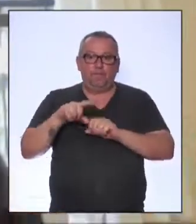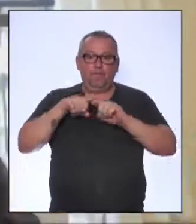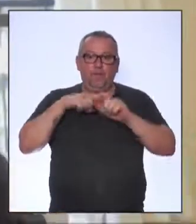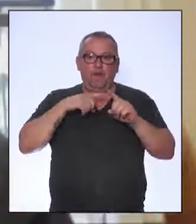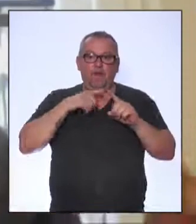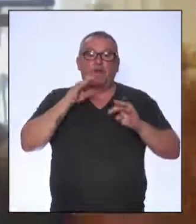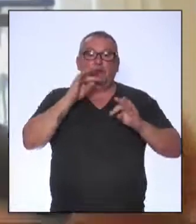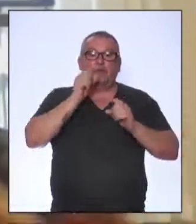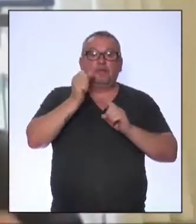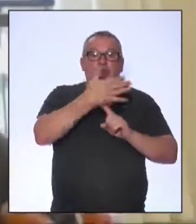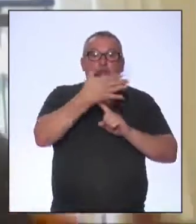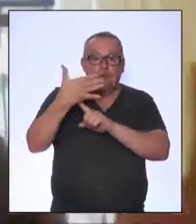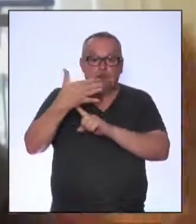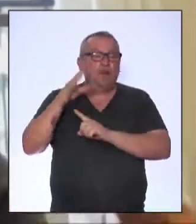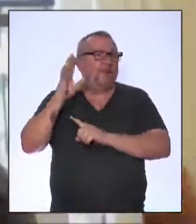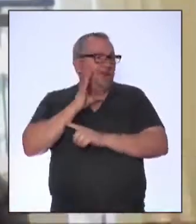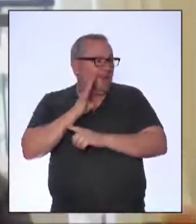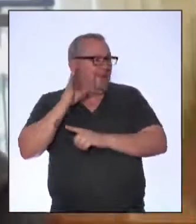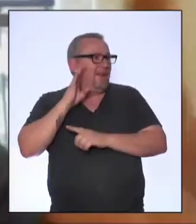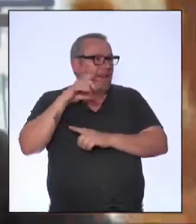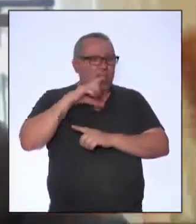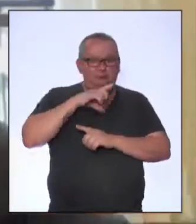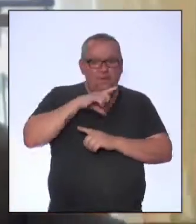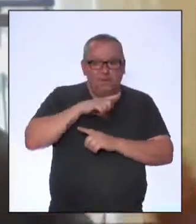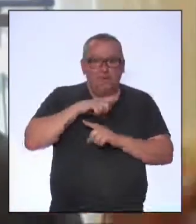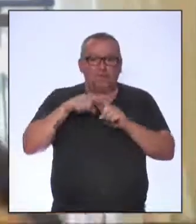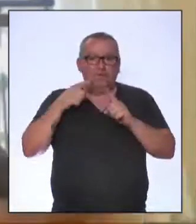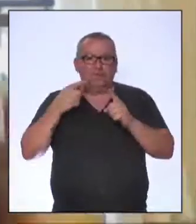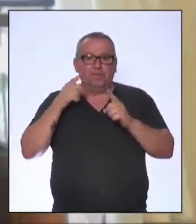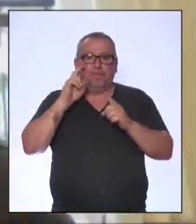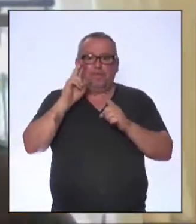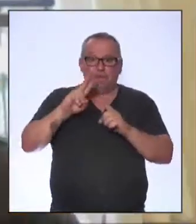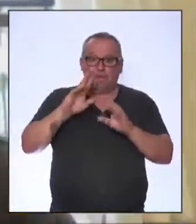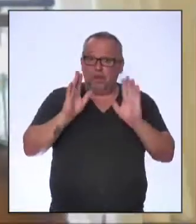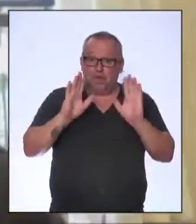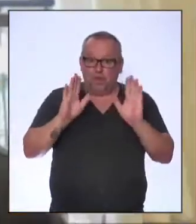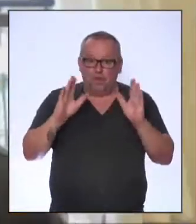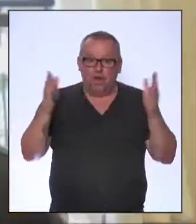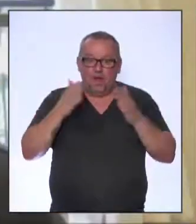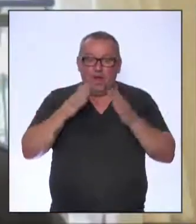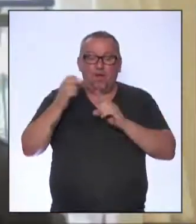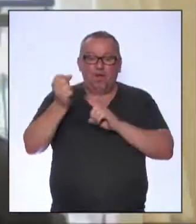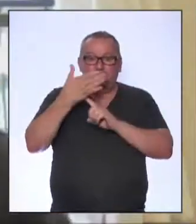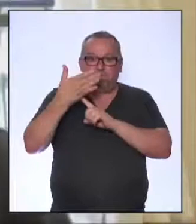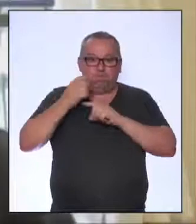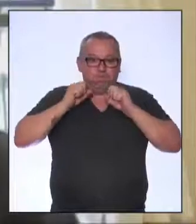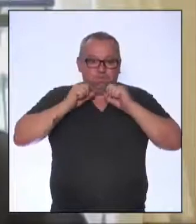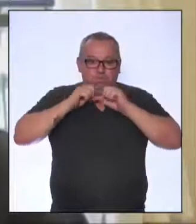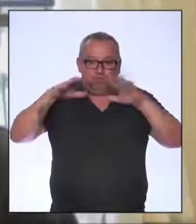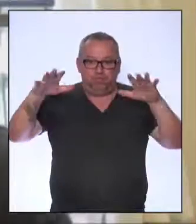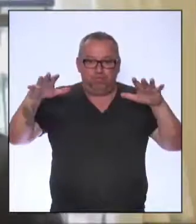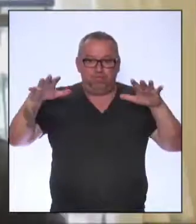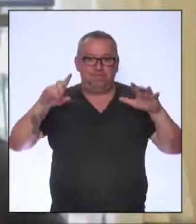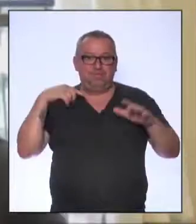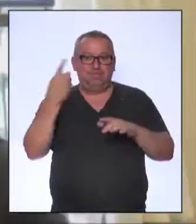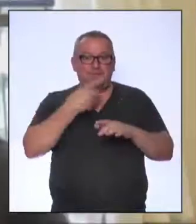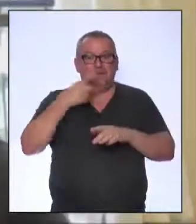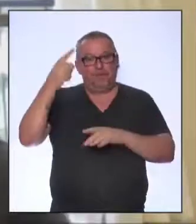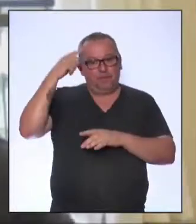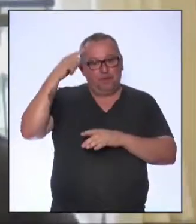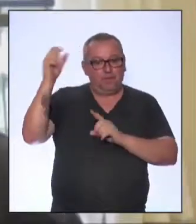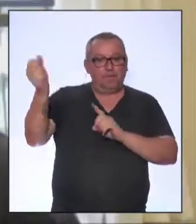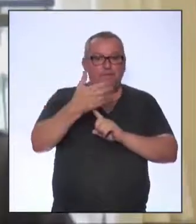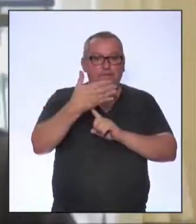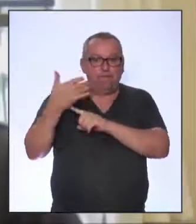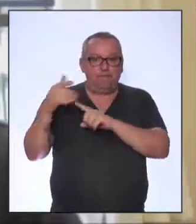tecnologia existia, era legal, deixa para depois eu vejo. Não, agora ela veio com tudo. Eu acho que nós temos que aproveitar essa